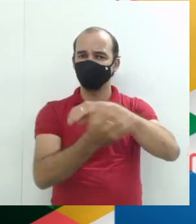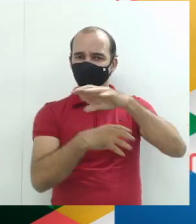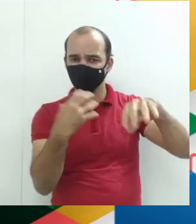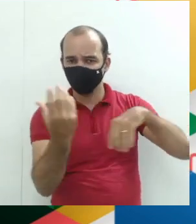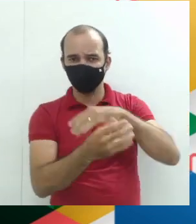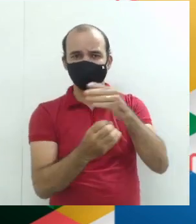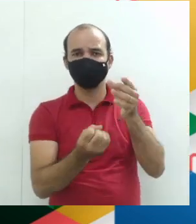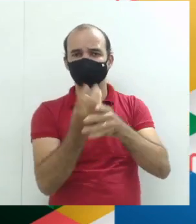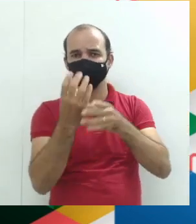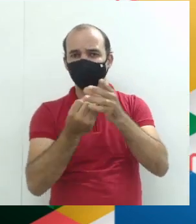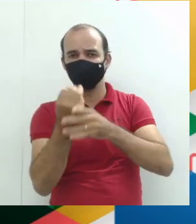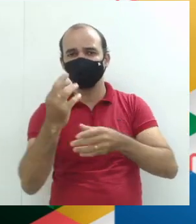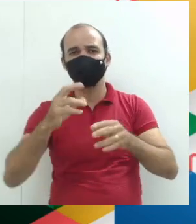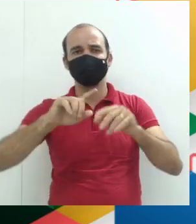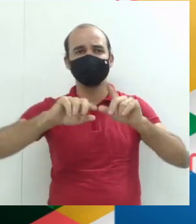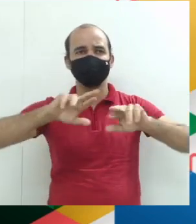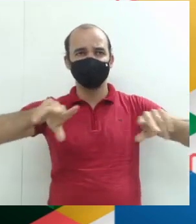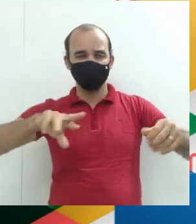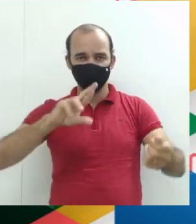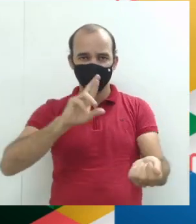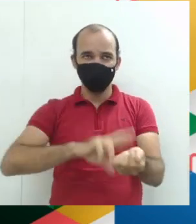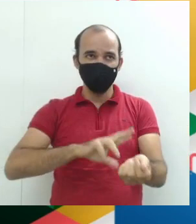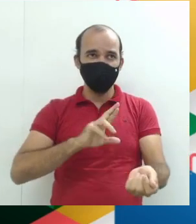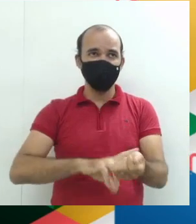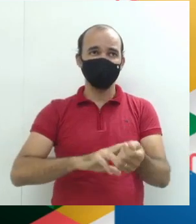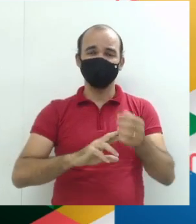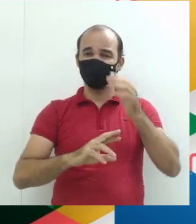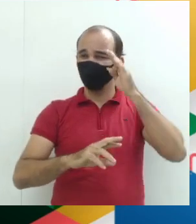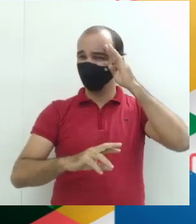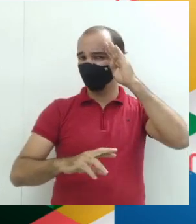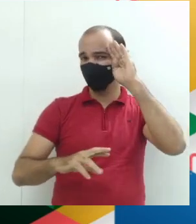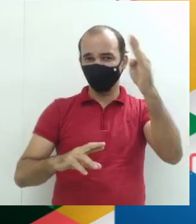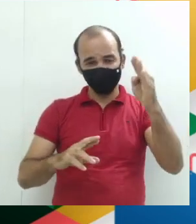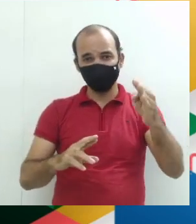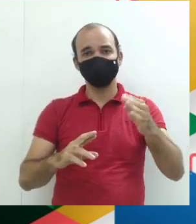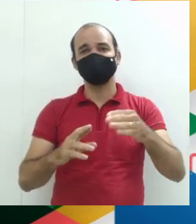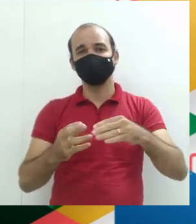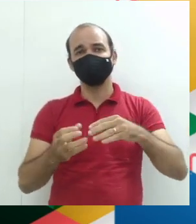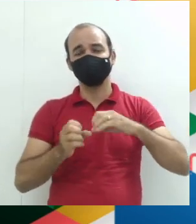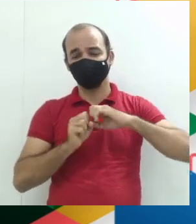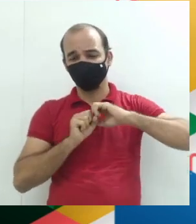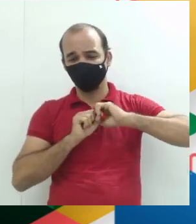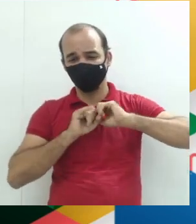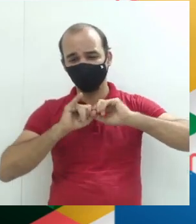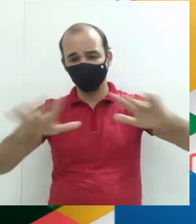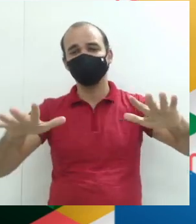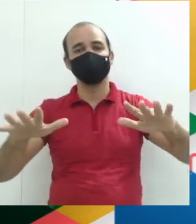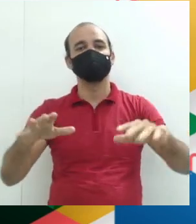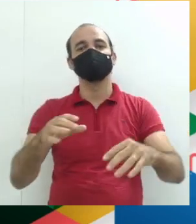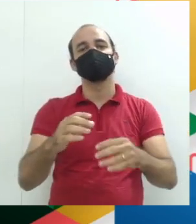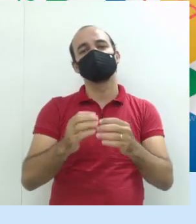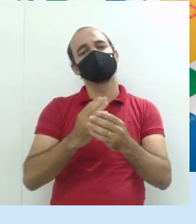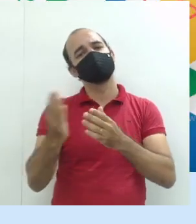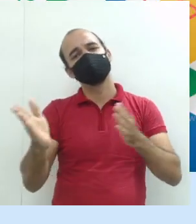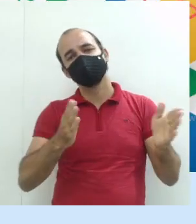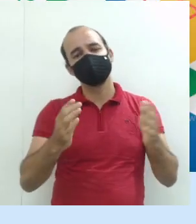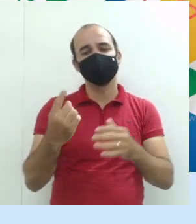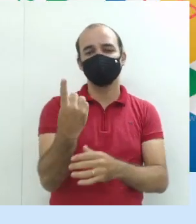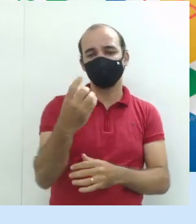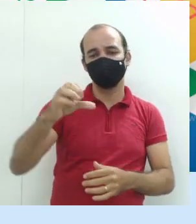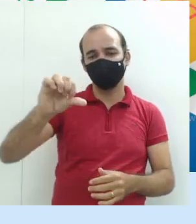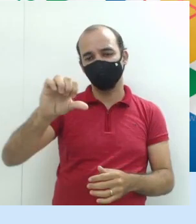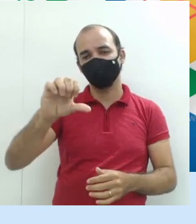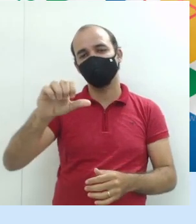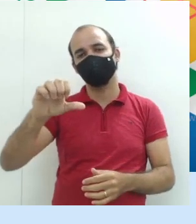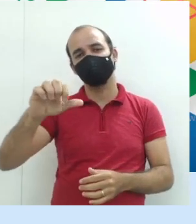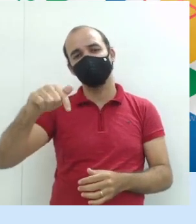destaca durante o século XX e tem seu auge nas décadas de 70 e 80. Então aqui eu trouxe para vocês